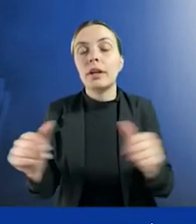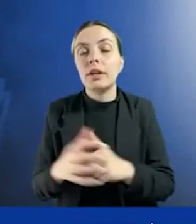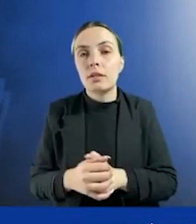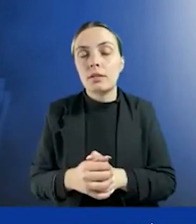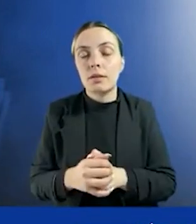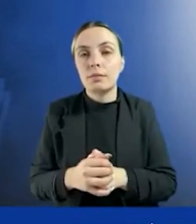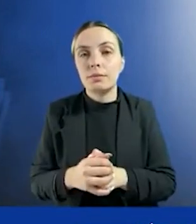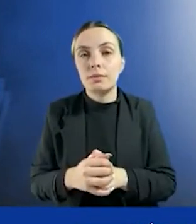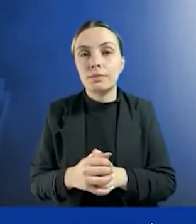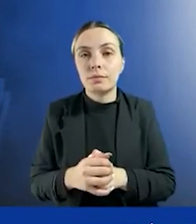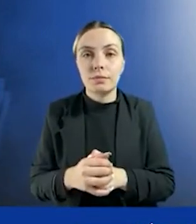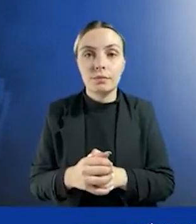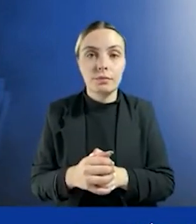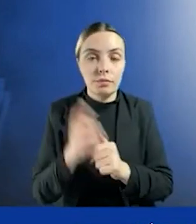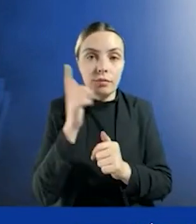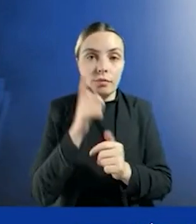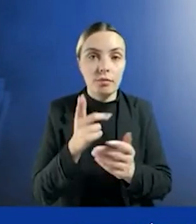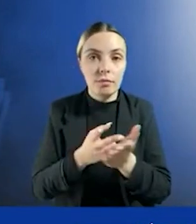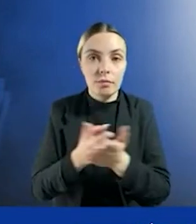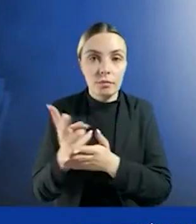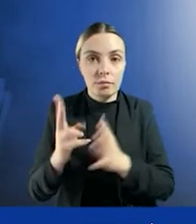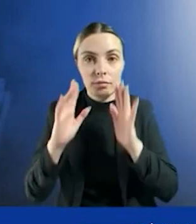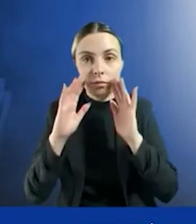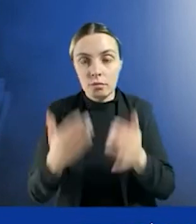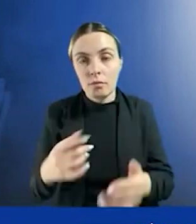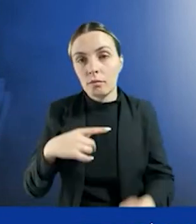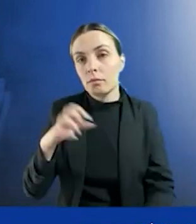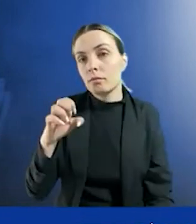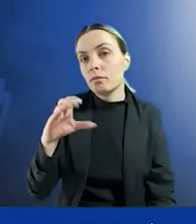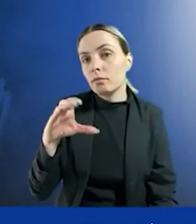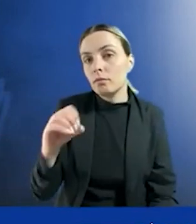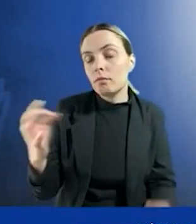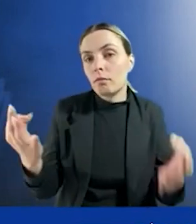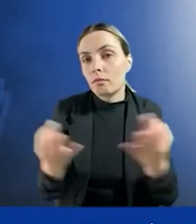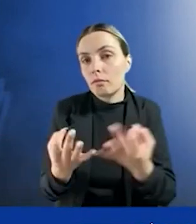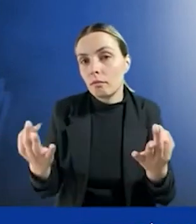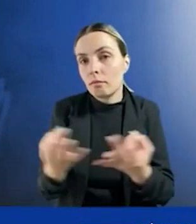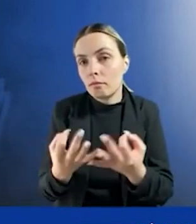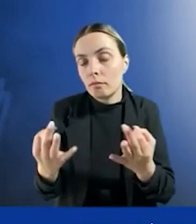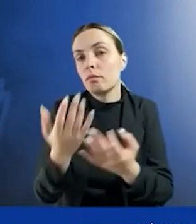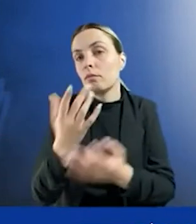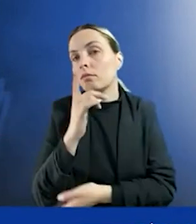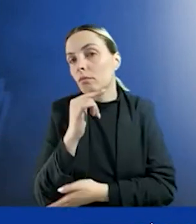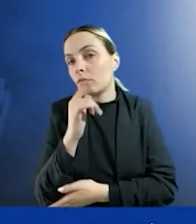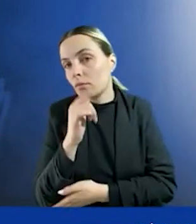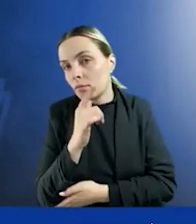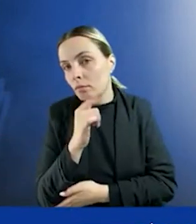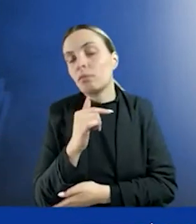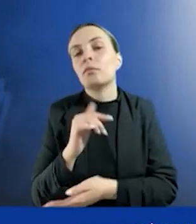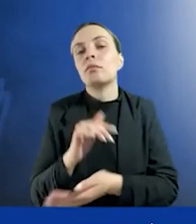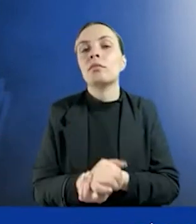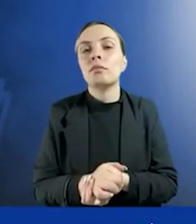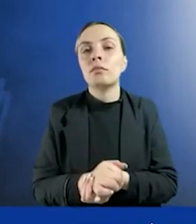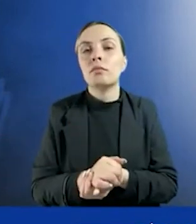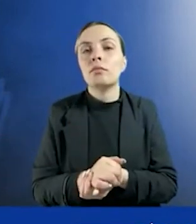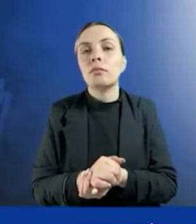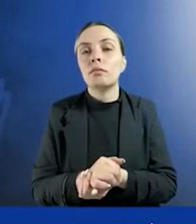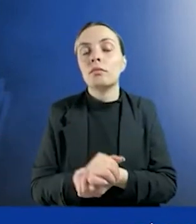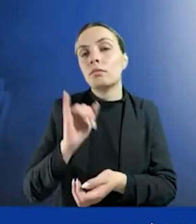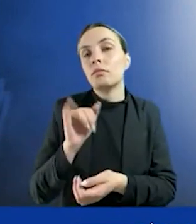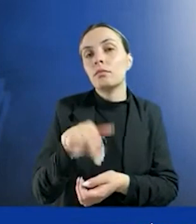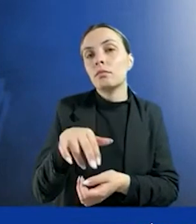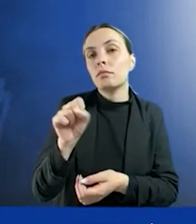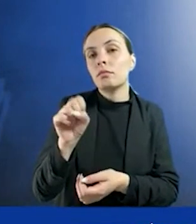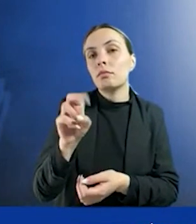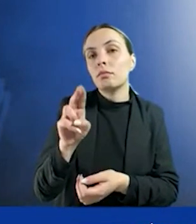solo melhore, que tenhamos ecoeficiência no uso de água, pesticidas, insumos, e temos que